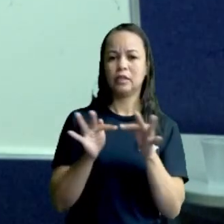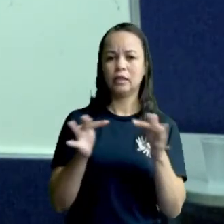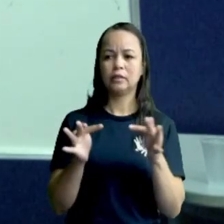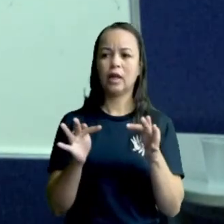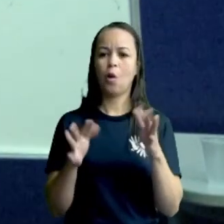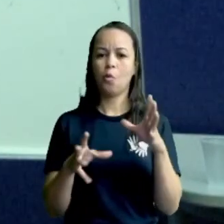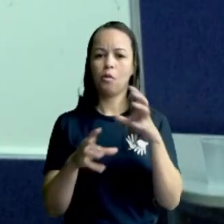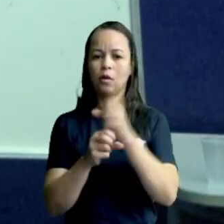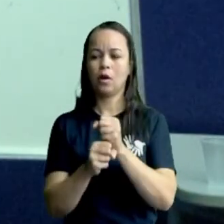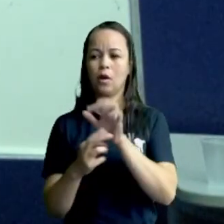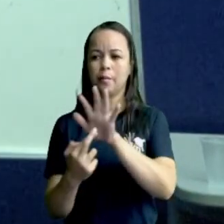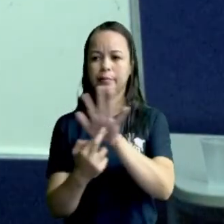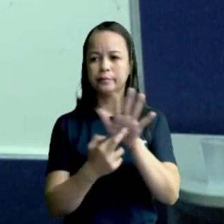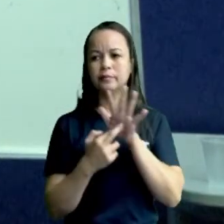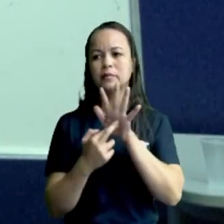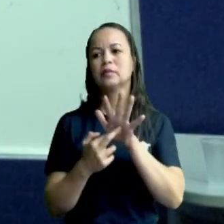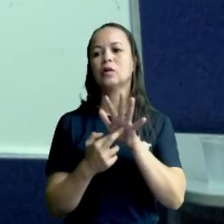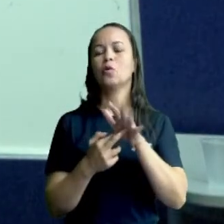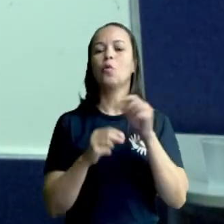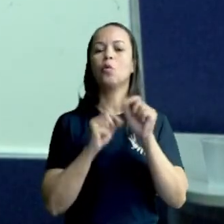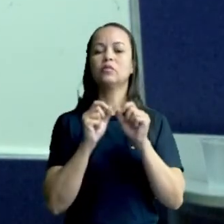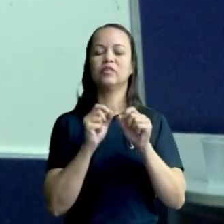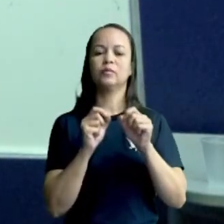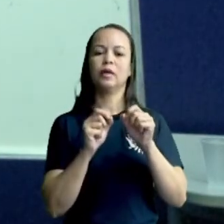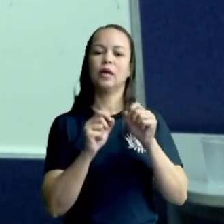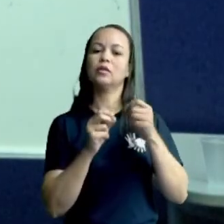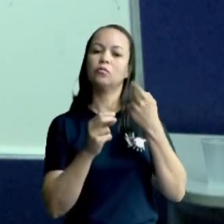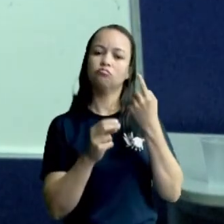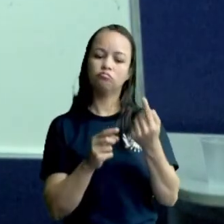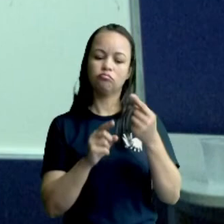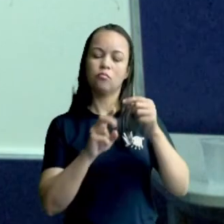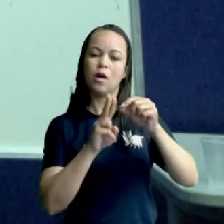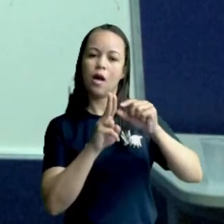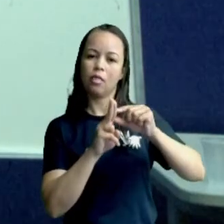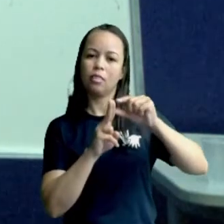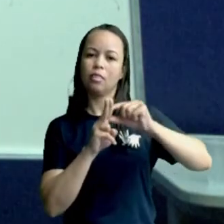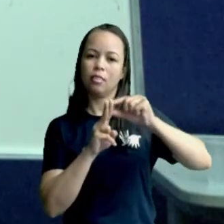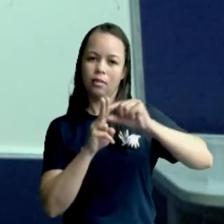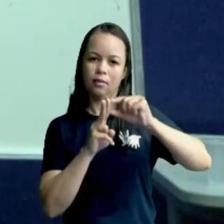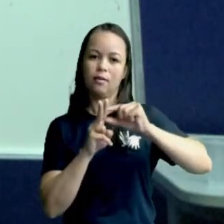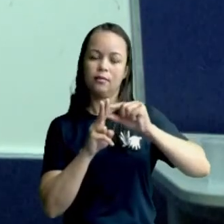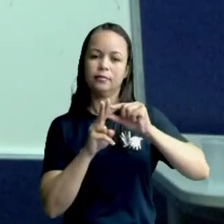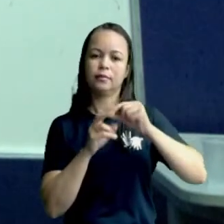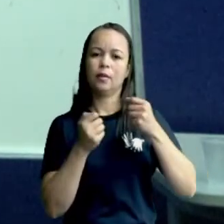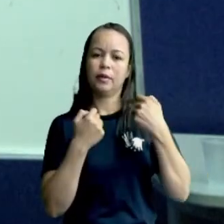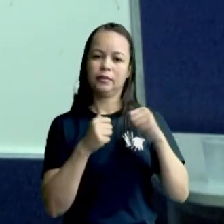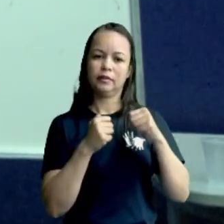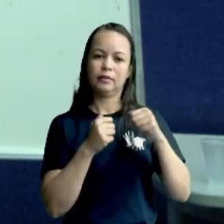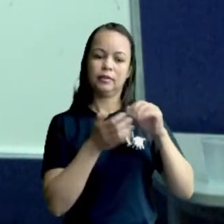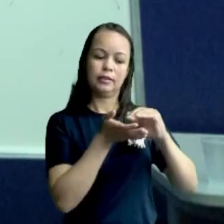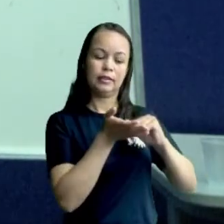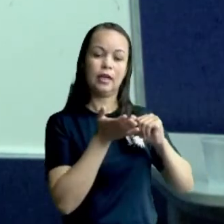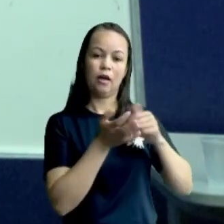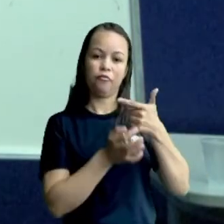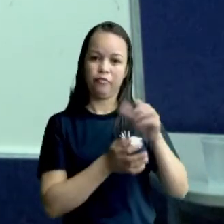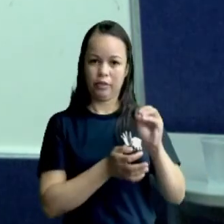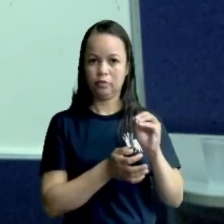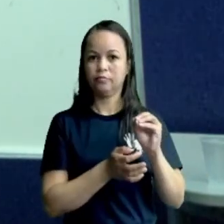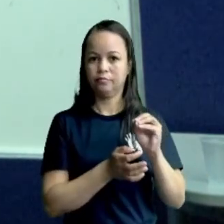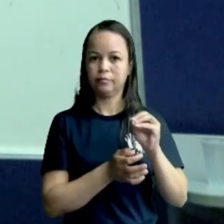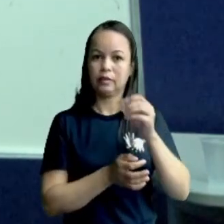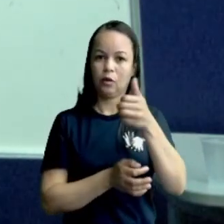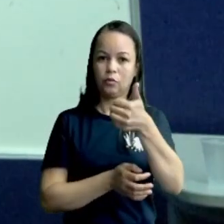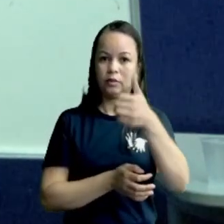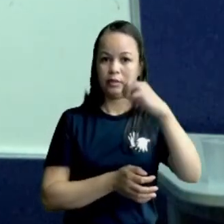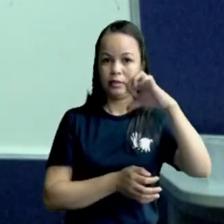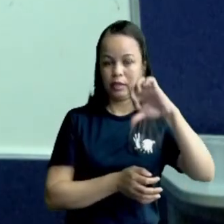cálculo, eu faço a representação como se eu estivesse pegando uma dezena. Então, uma dezena daqui, eu preciso tirar do 20. Então,